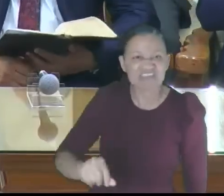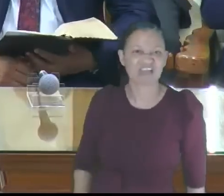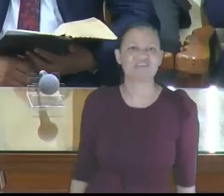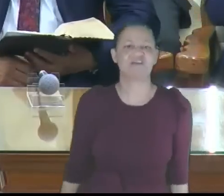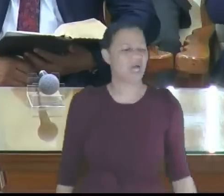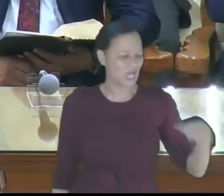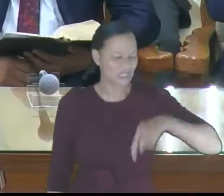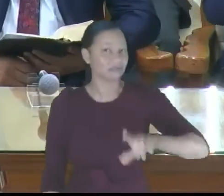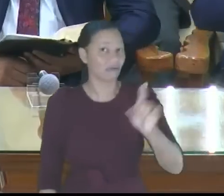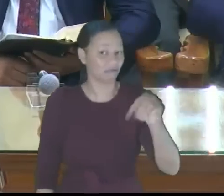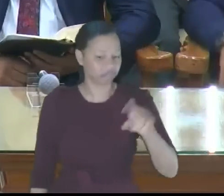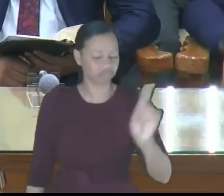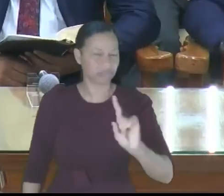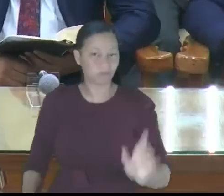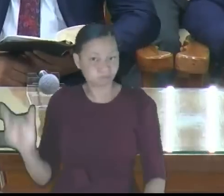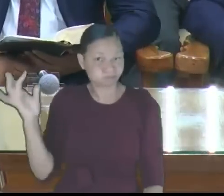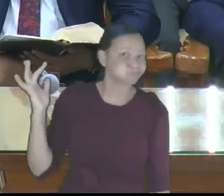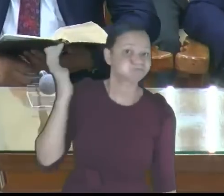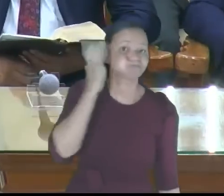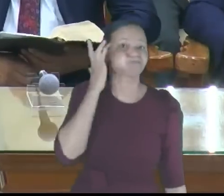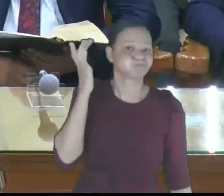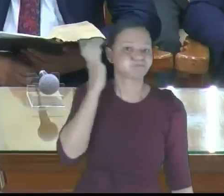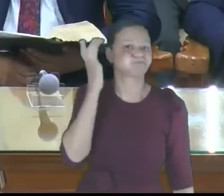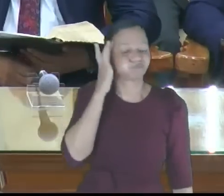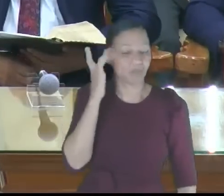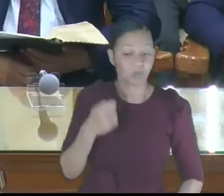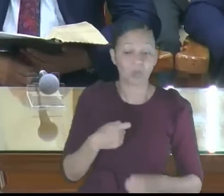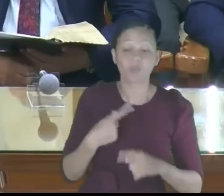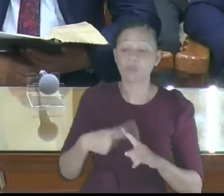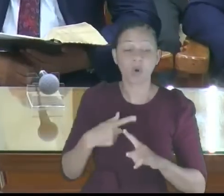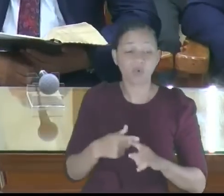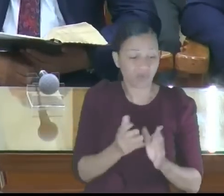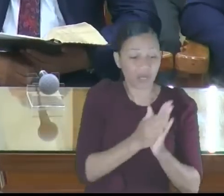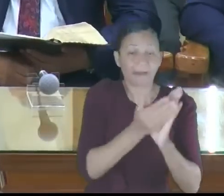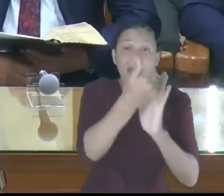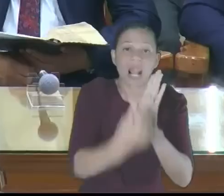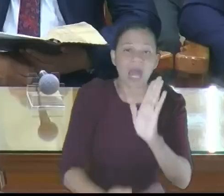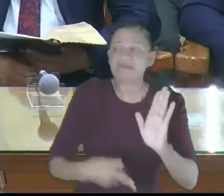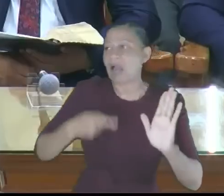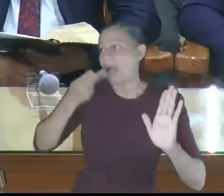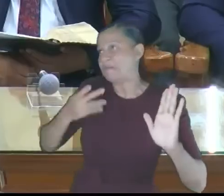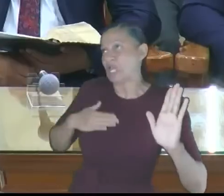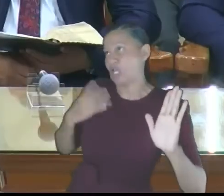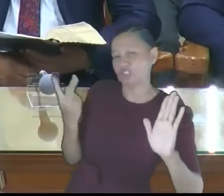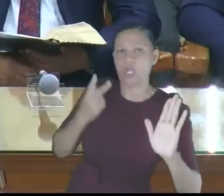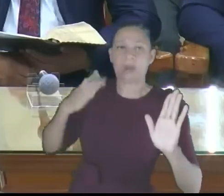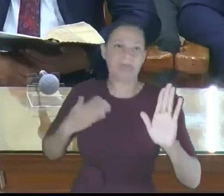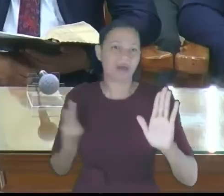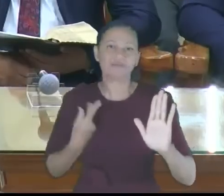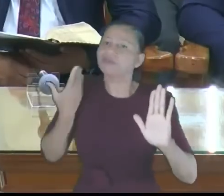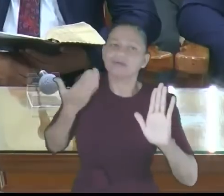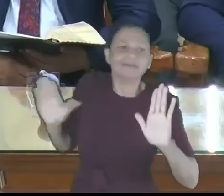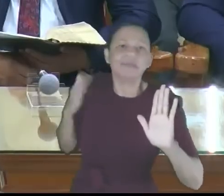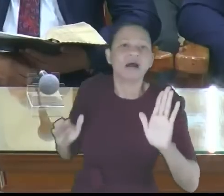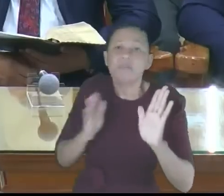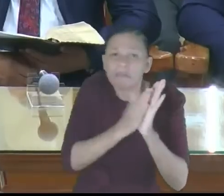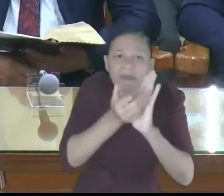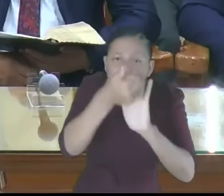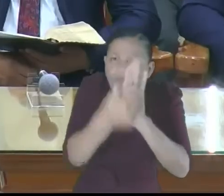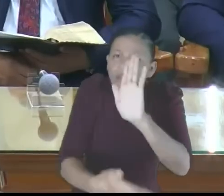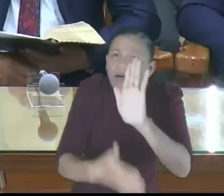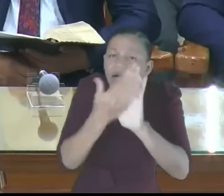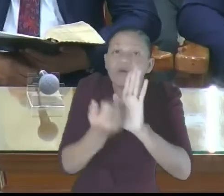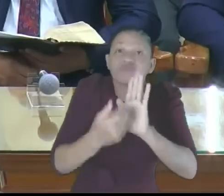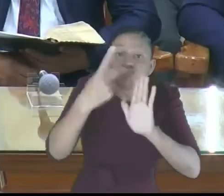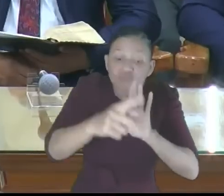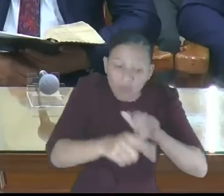eu... Não, o povo quer isso aqui, o povo quer a palavra de Deus. Suas lutas, seus sofrimentos, você